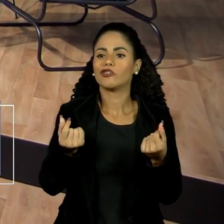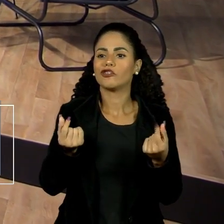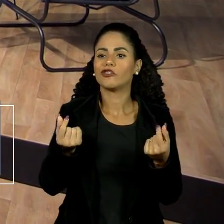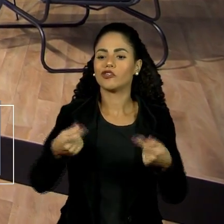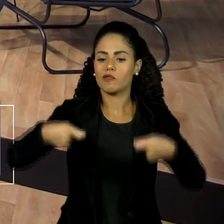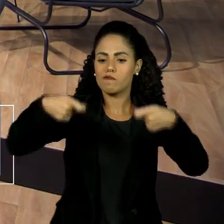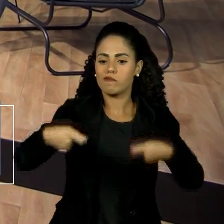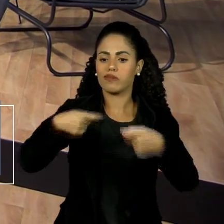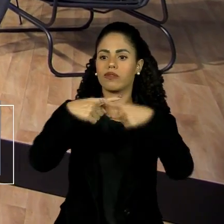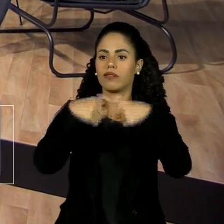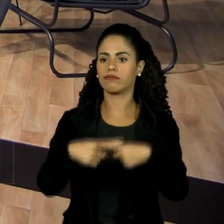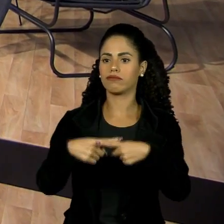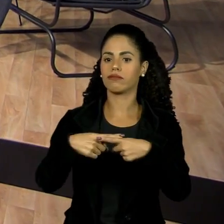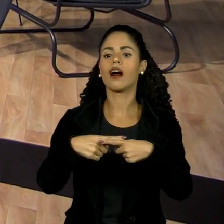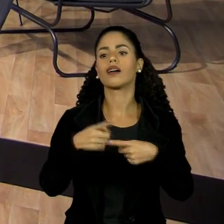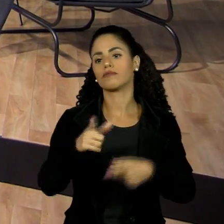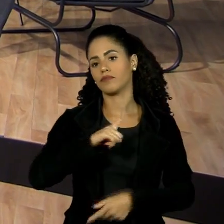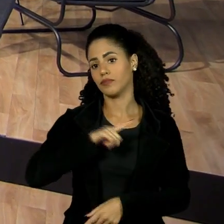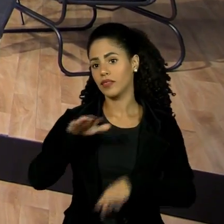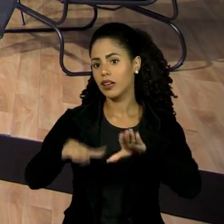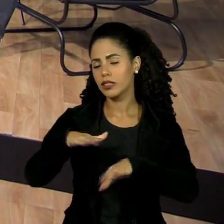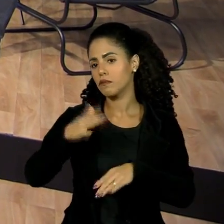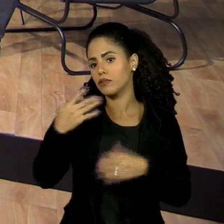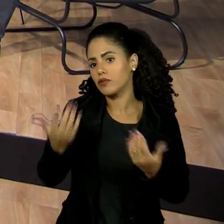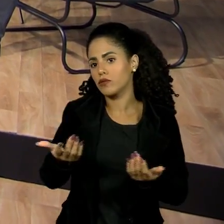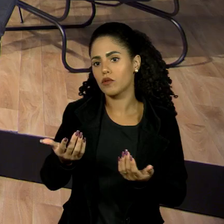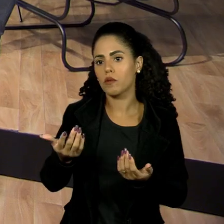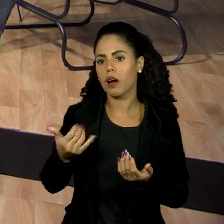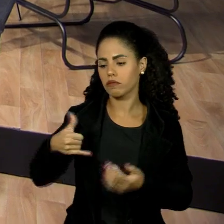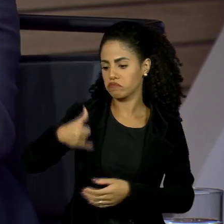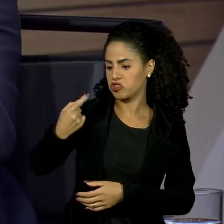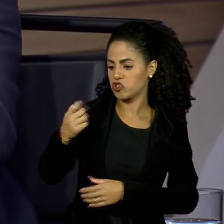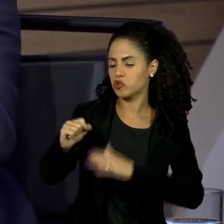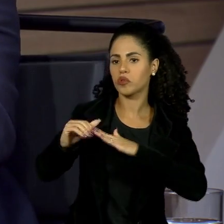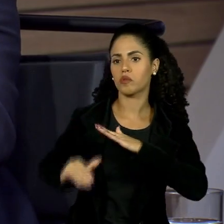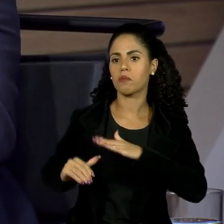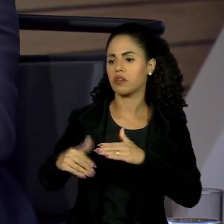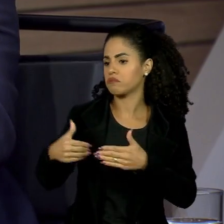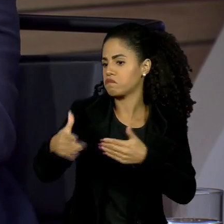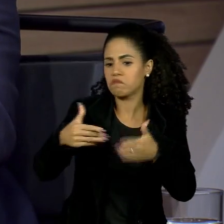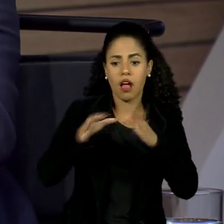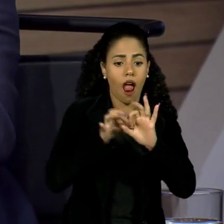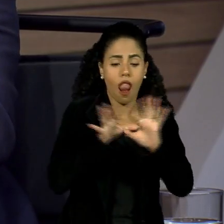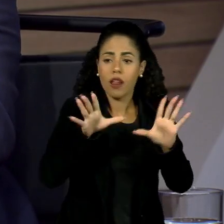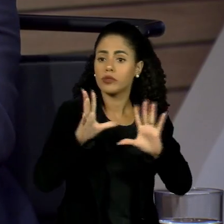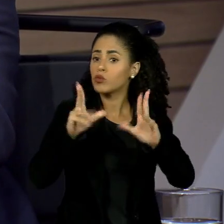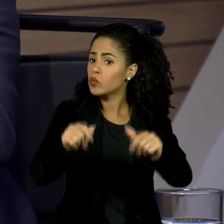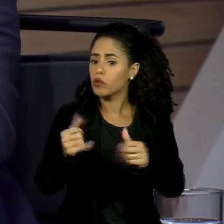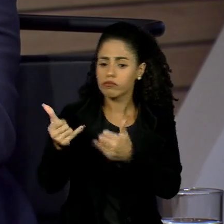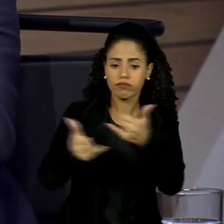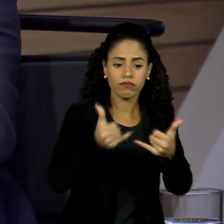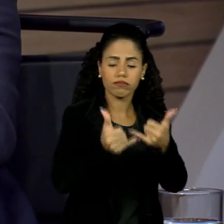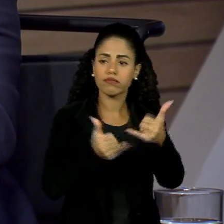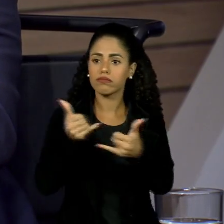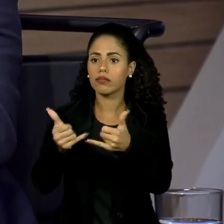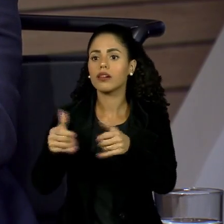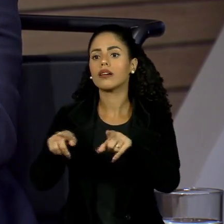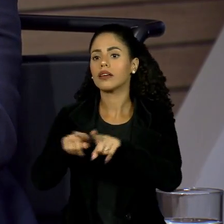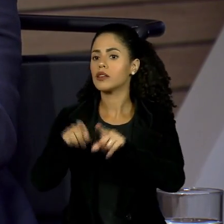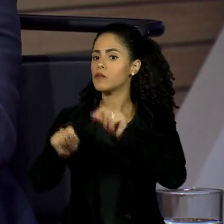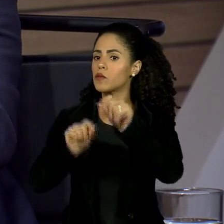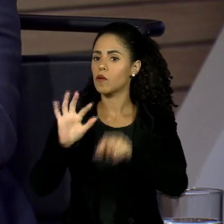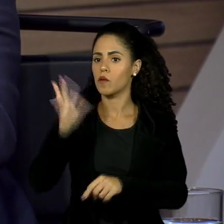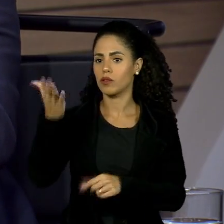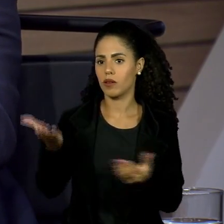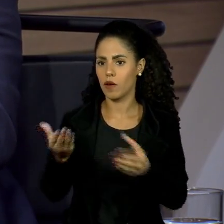as pessoas, inclusive não tinha cuidado em preservar os menores de idade, e também a propaganda que não levava em conta conceitos que foram